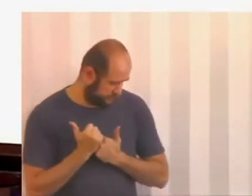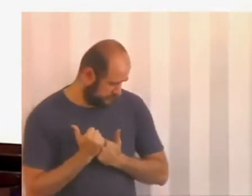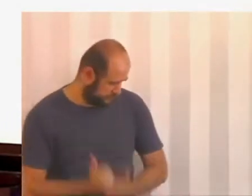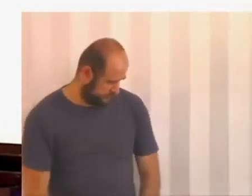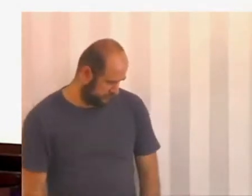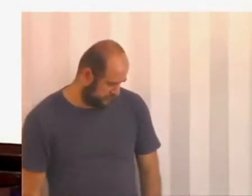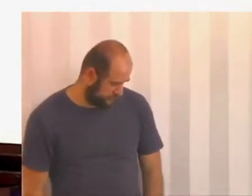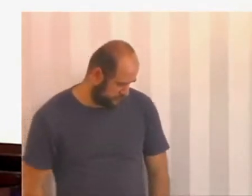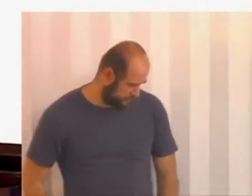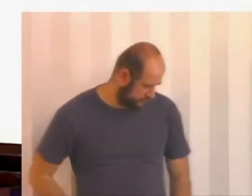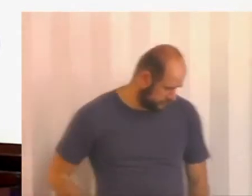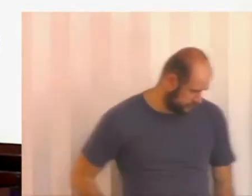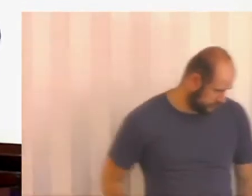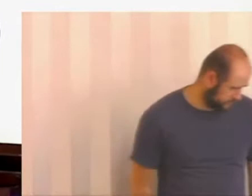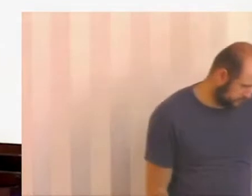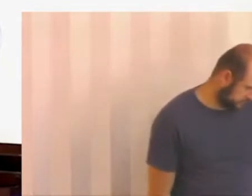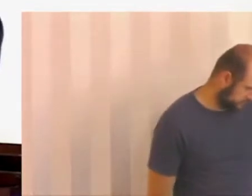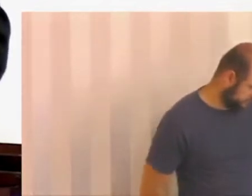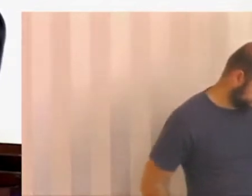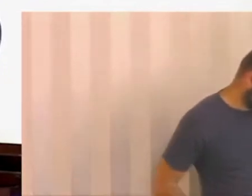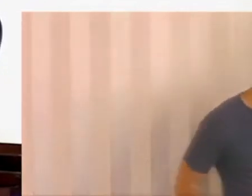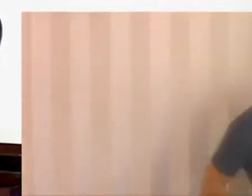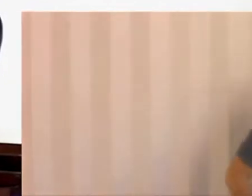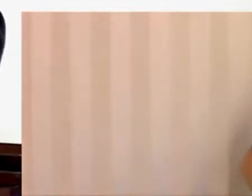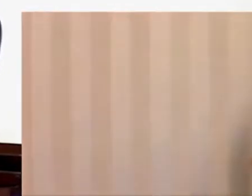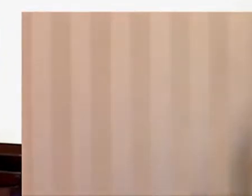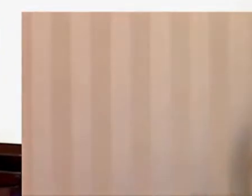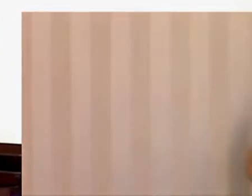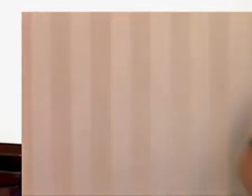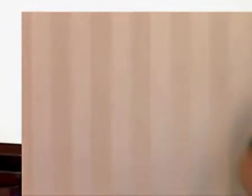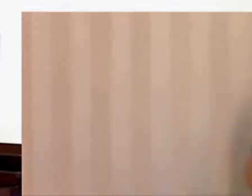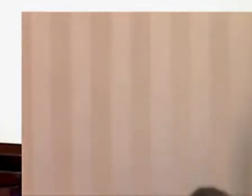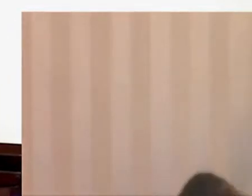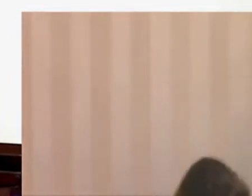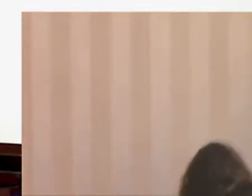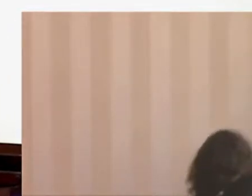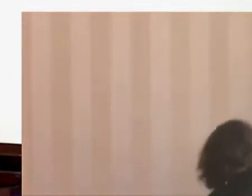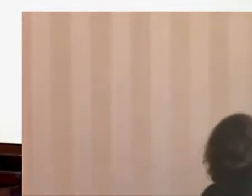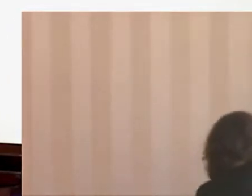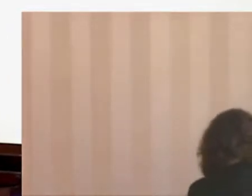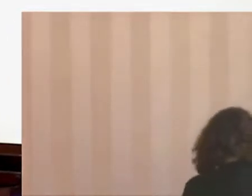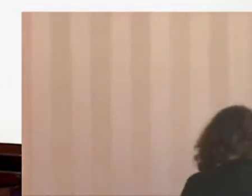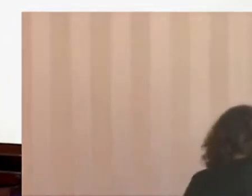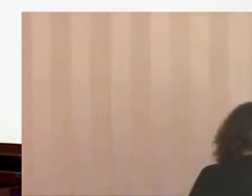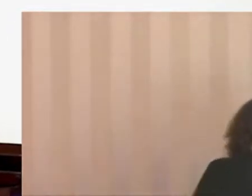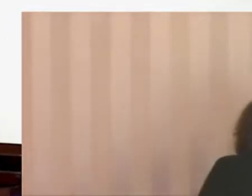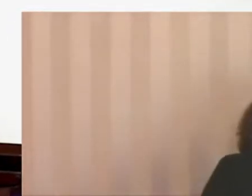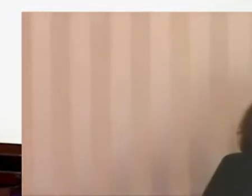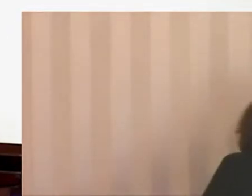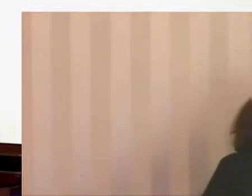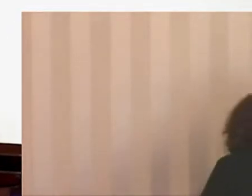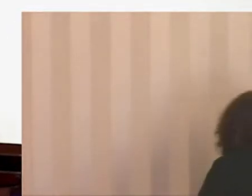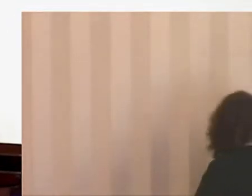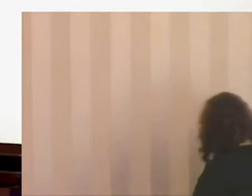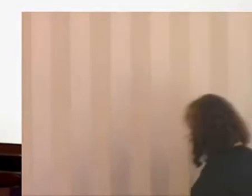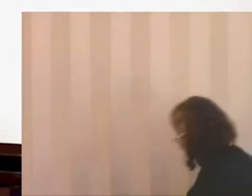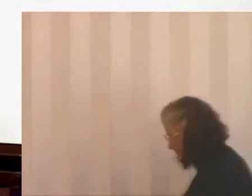mesmo sentimento. E ele fala para que nós tenhamos esse mesmo sentimento